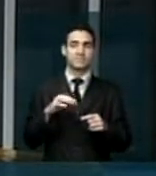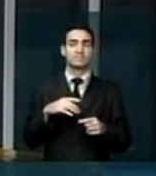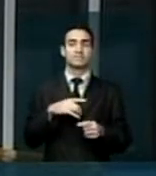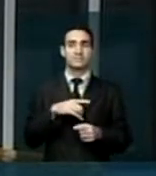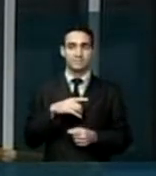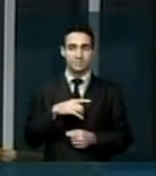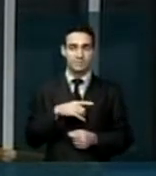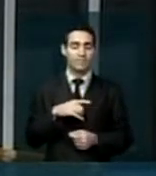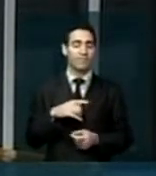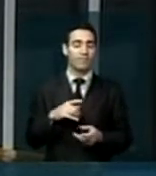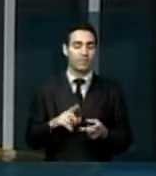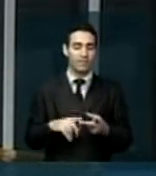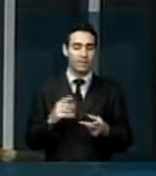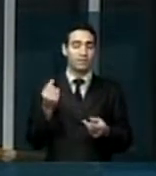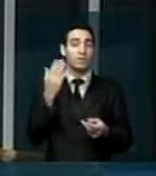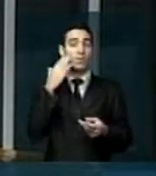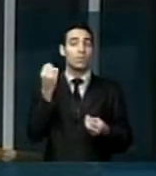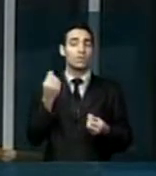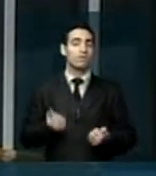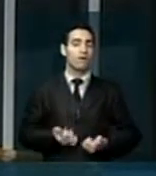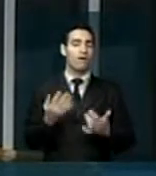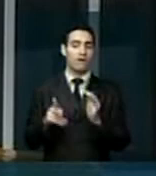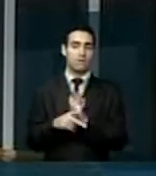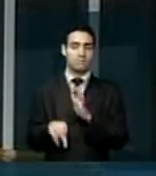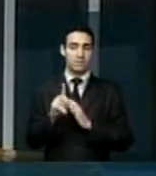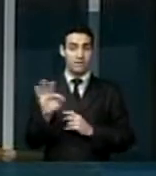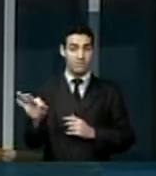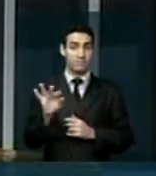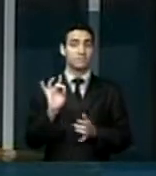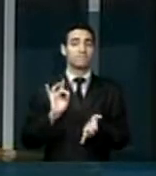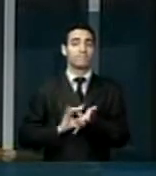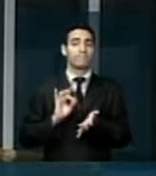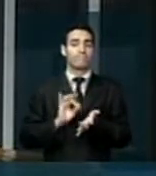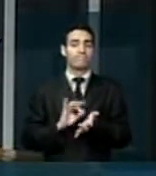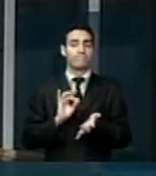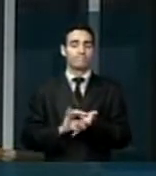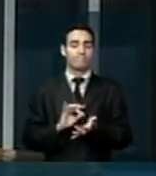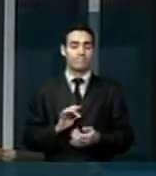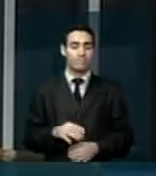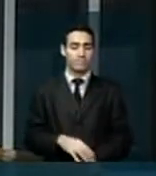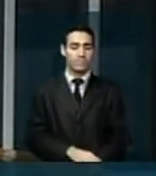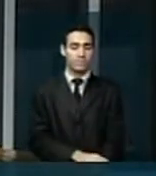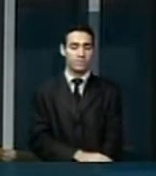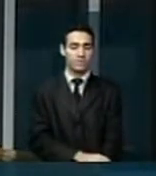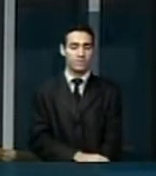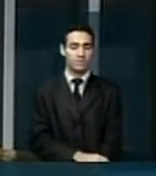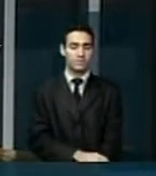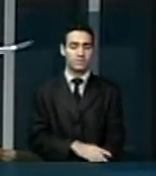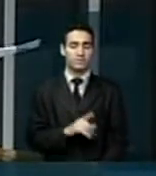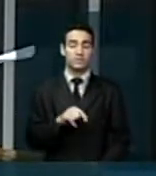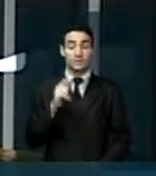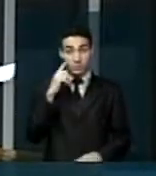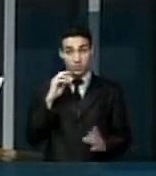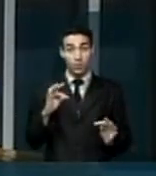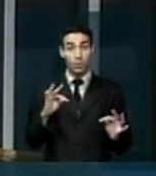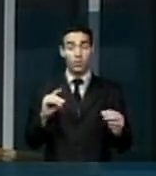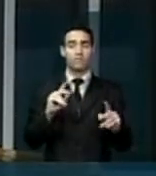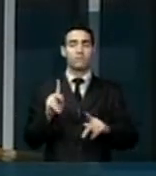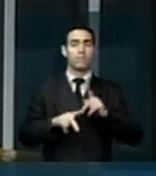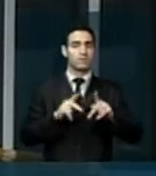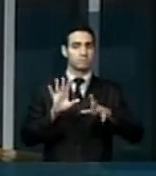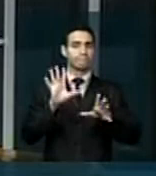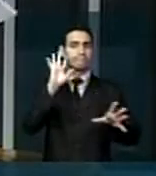é a distribuição de gás aqui do Distrito Federal. Realmente, isso é observado por toda a